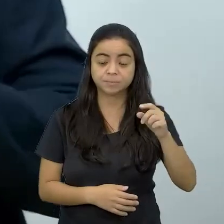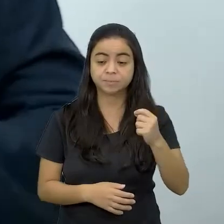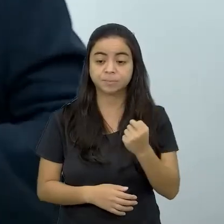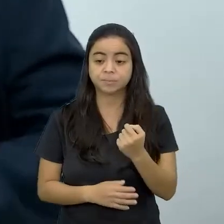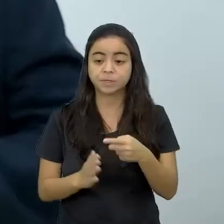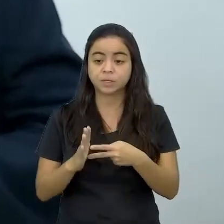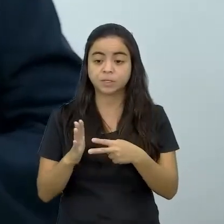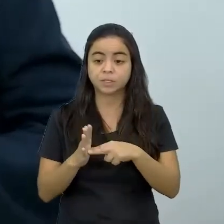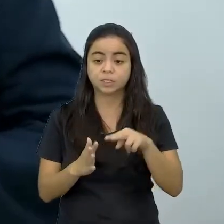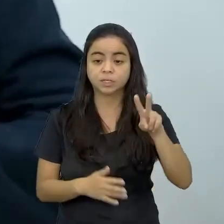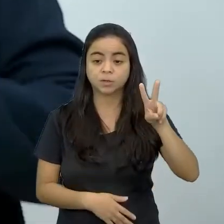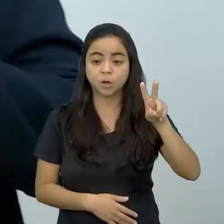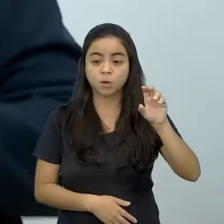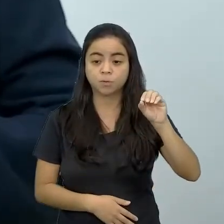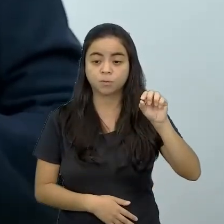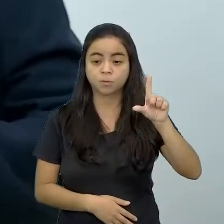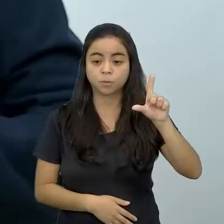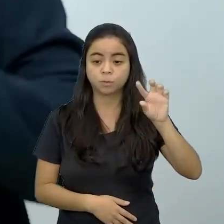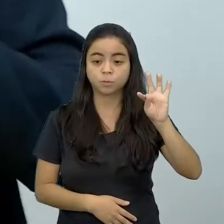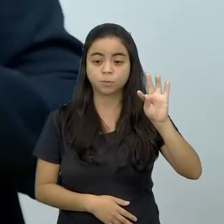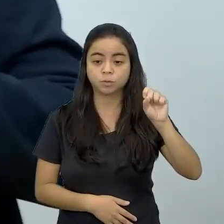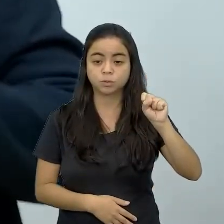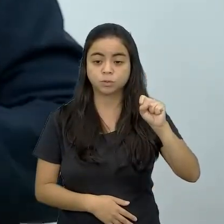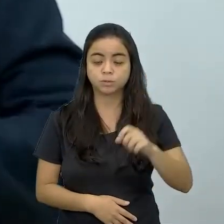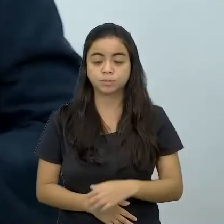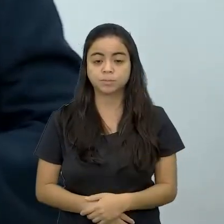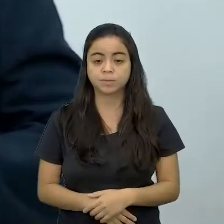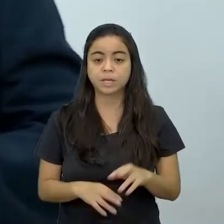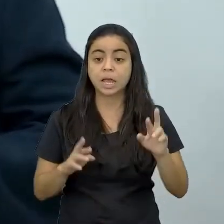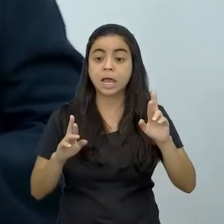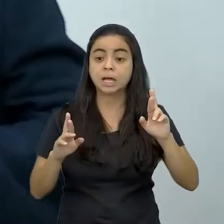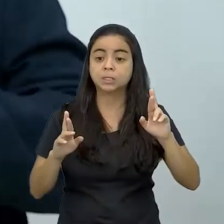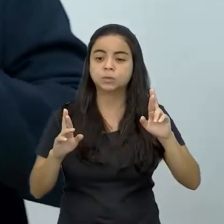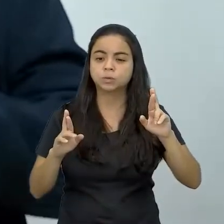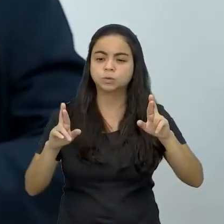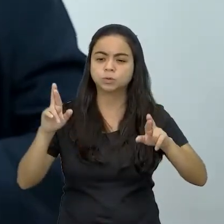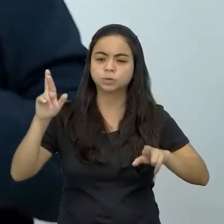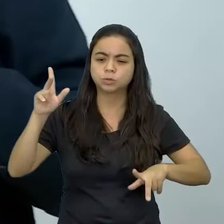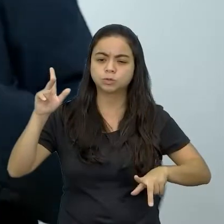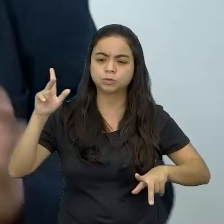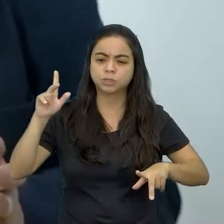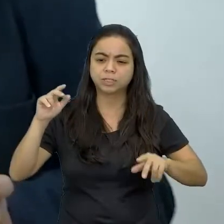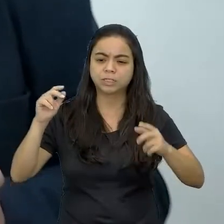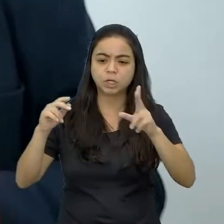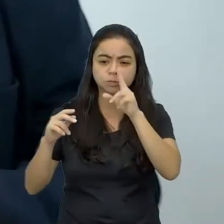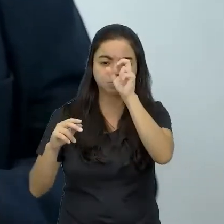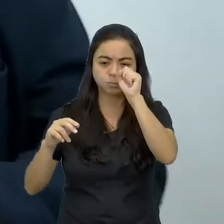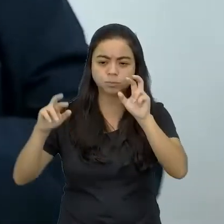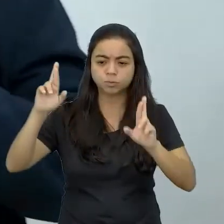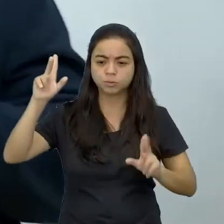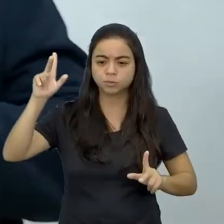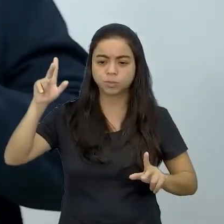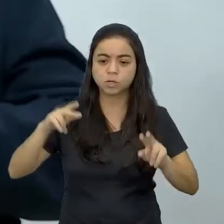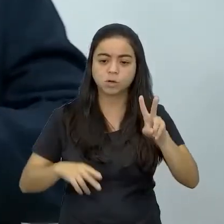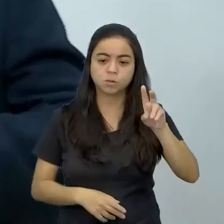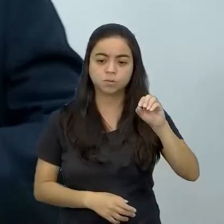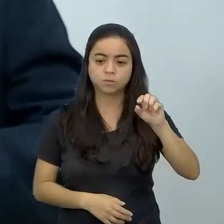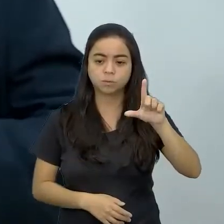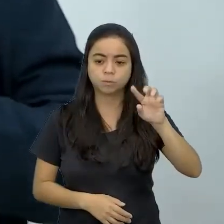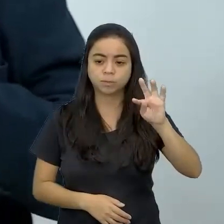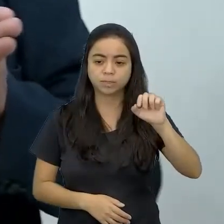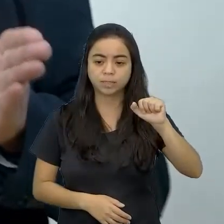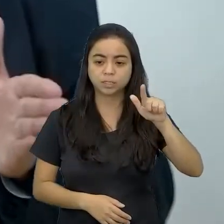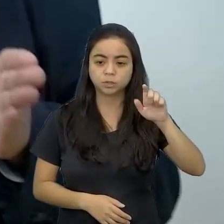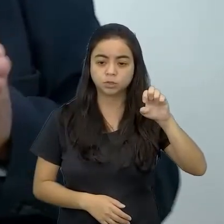12 volts isso é a diferença de potencial é a voltagem se você não